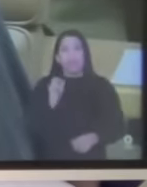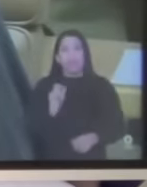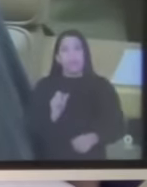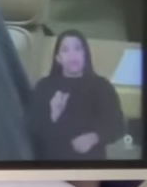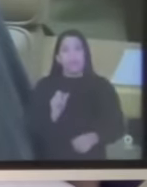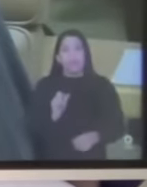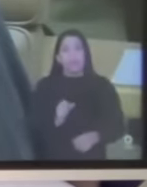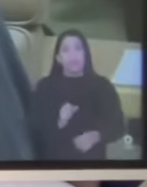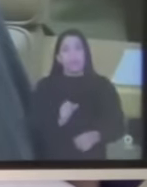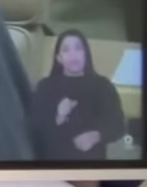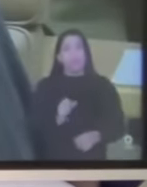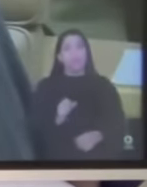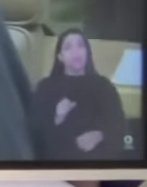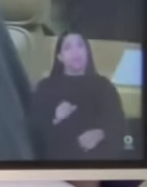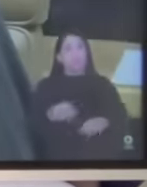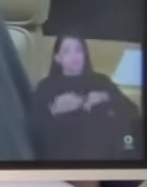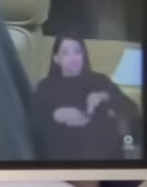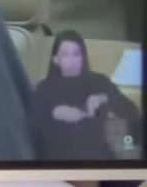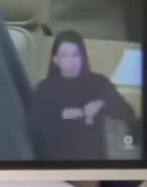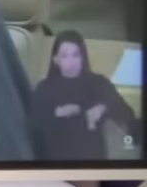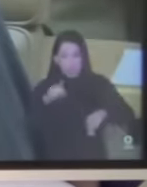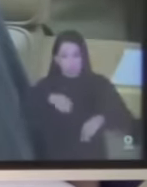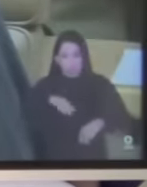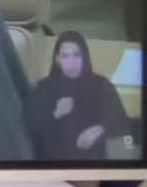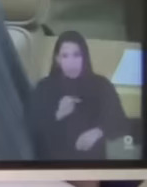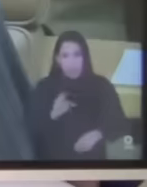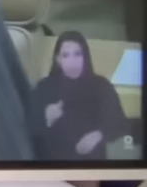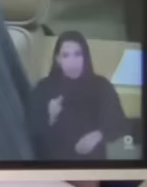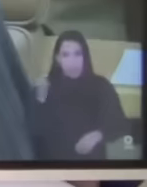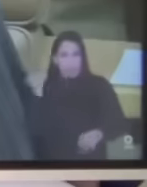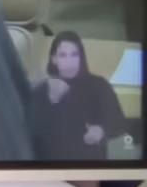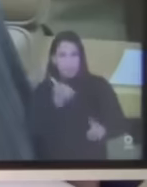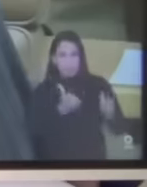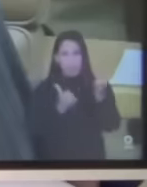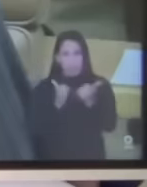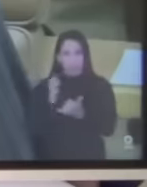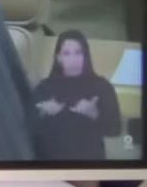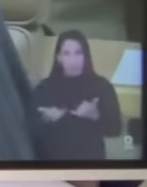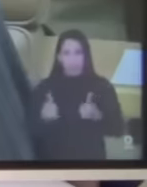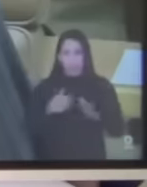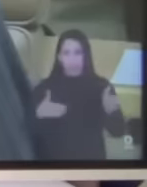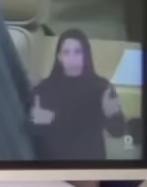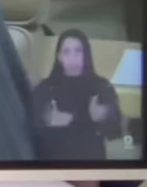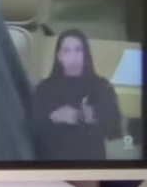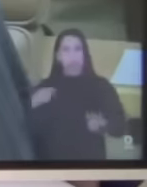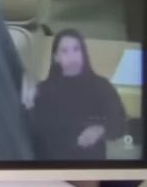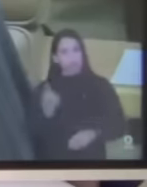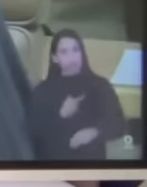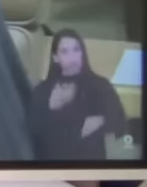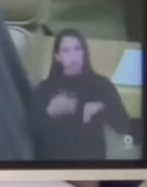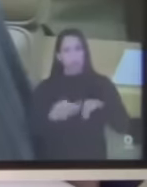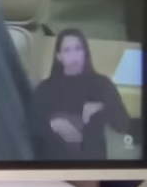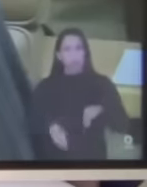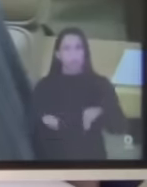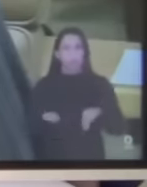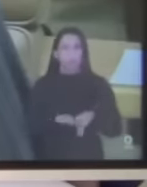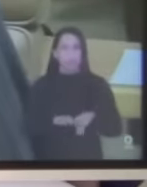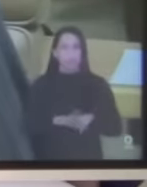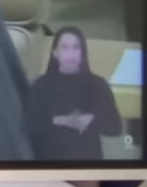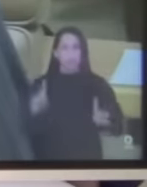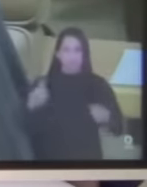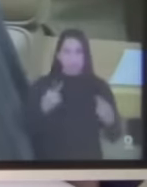endereçadas a quaisquer dos ministros desta casa, uhum, ofendem a cada um de nós, magistrados, e insulta ainda esta